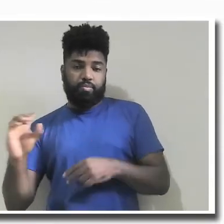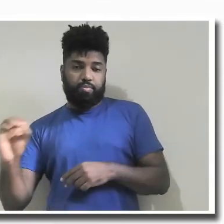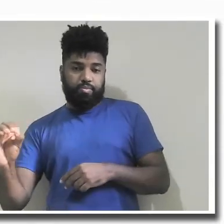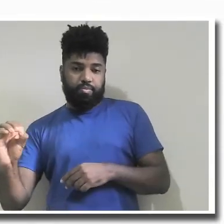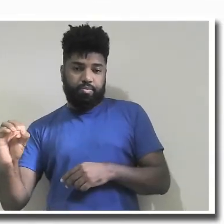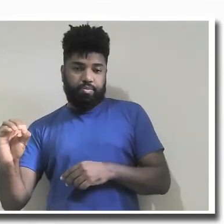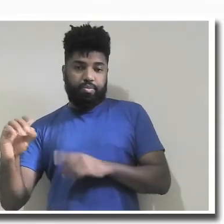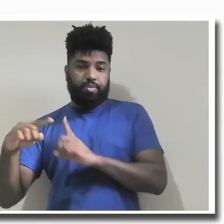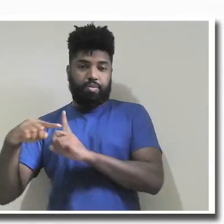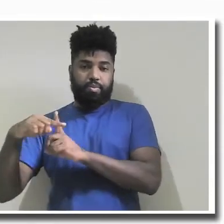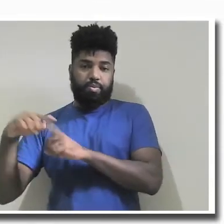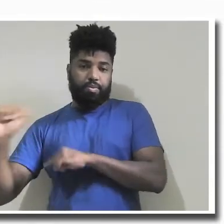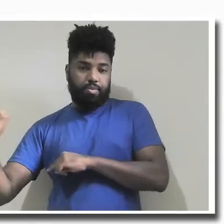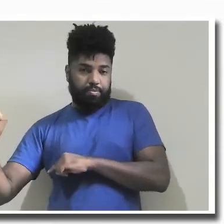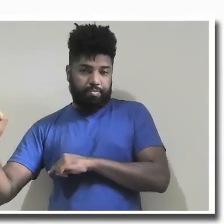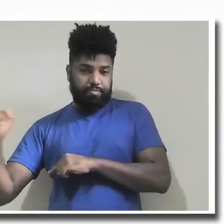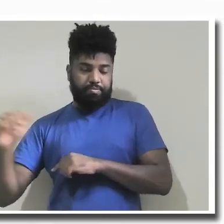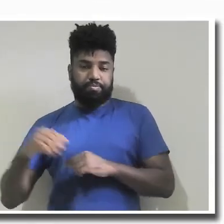mais A.